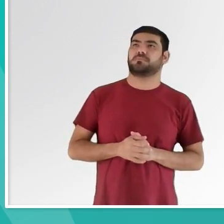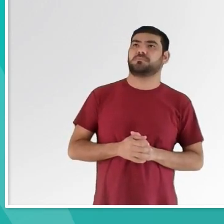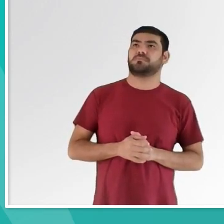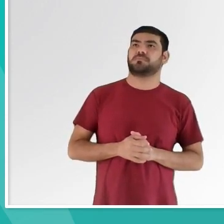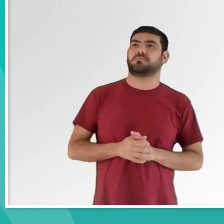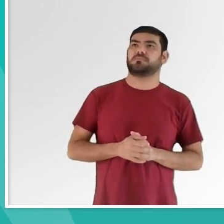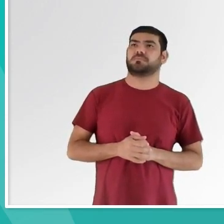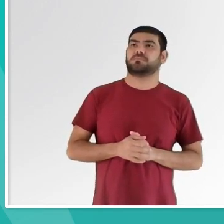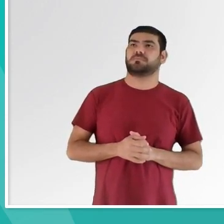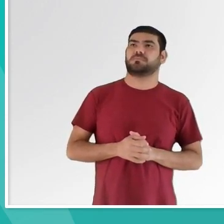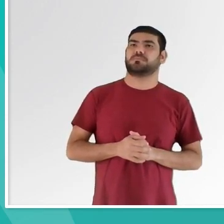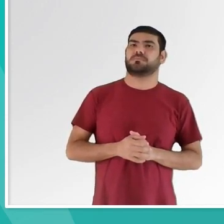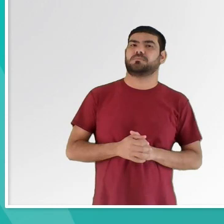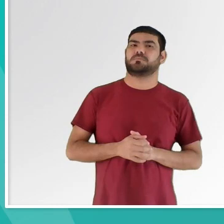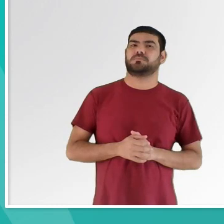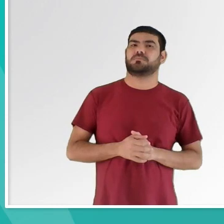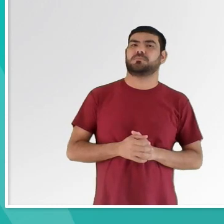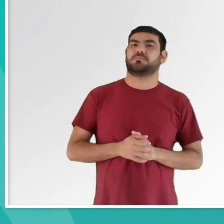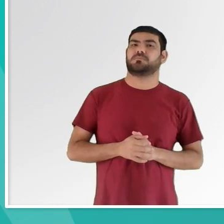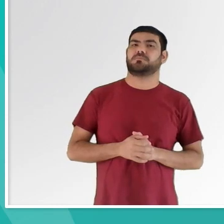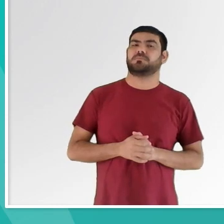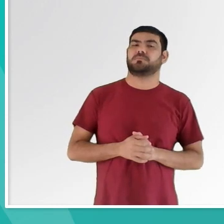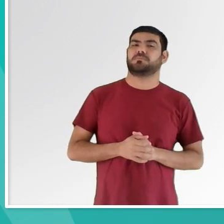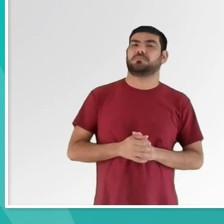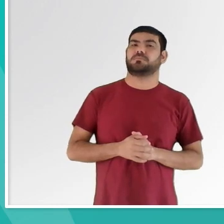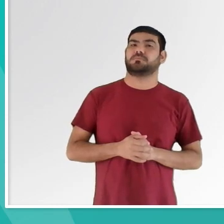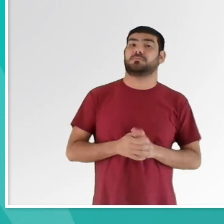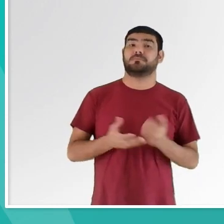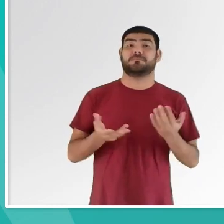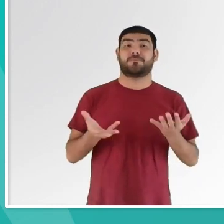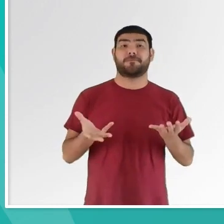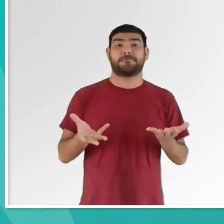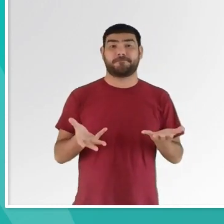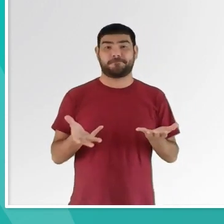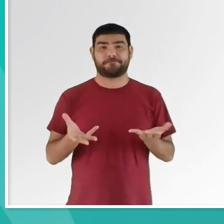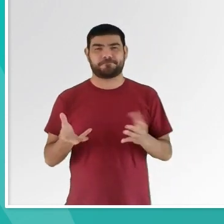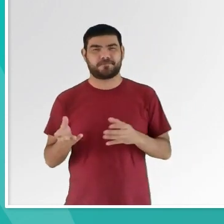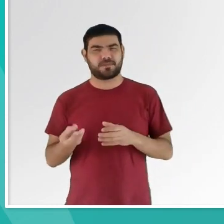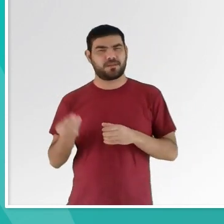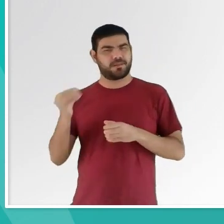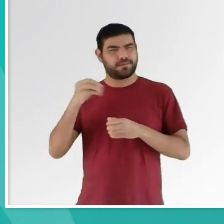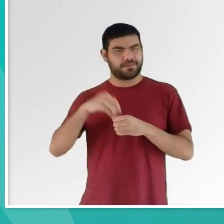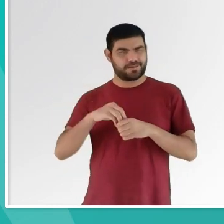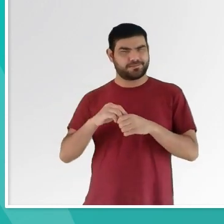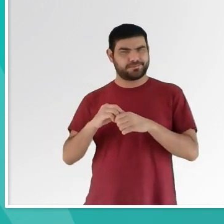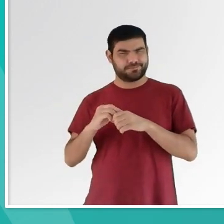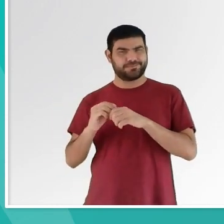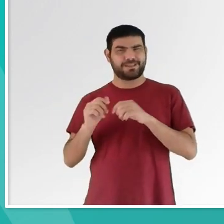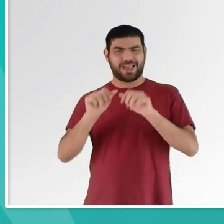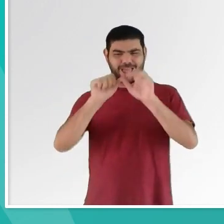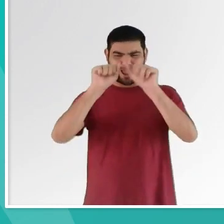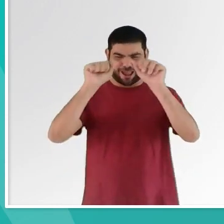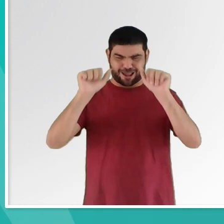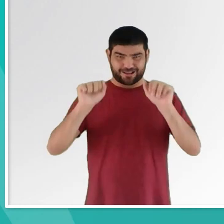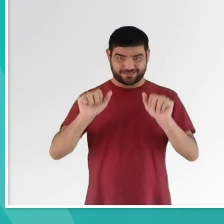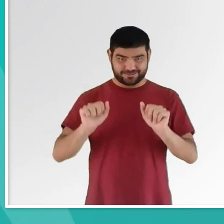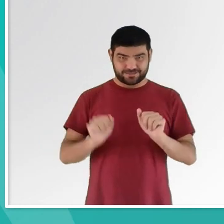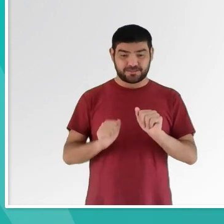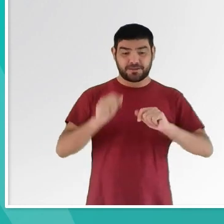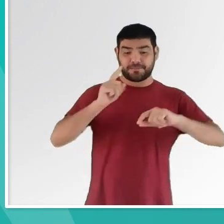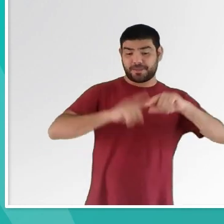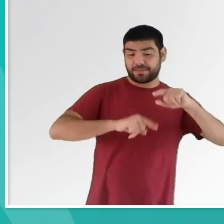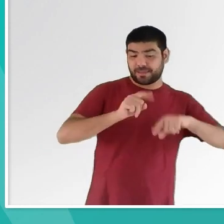oportunidades aos artistas. Então, dentro do mundo da arte, Tanto material orgânico